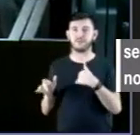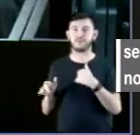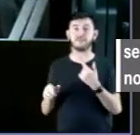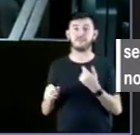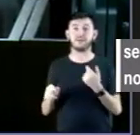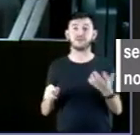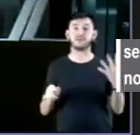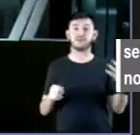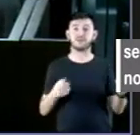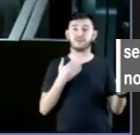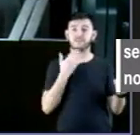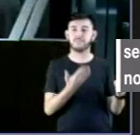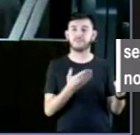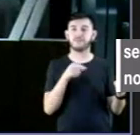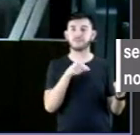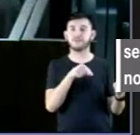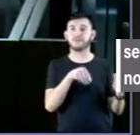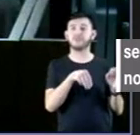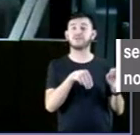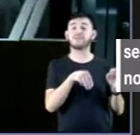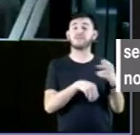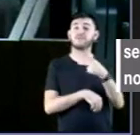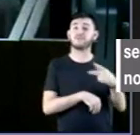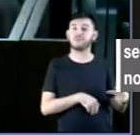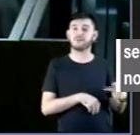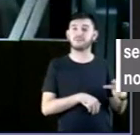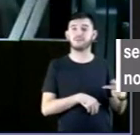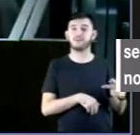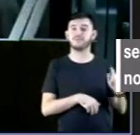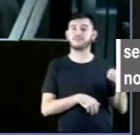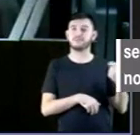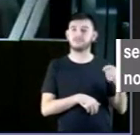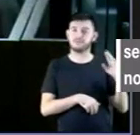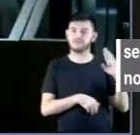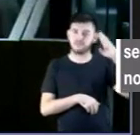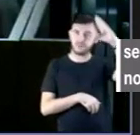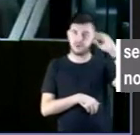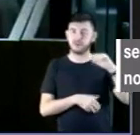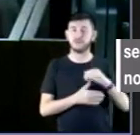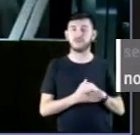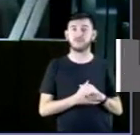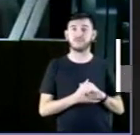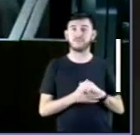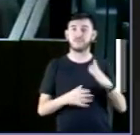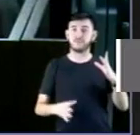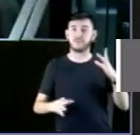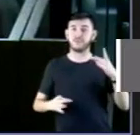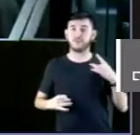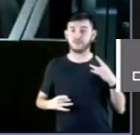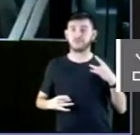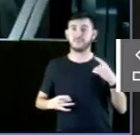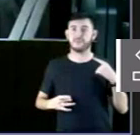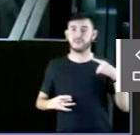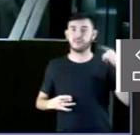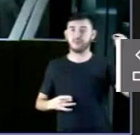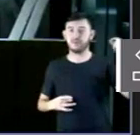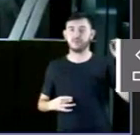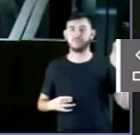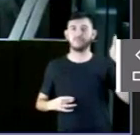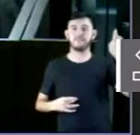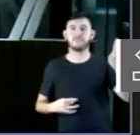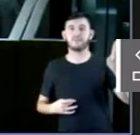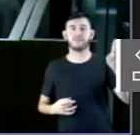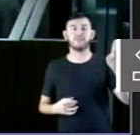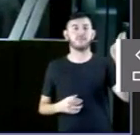da república Jair Messias bolsonaro que recentemente me nomeou para representação do Brasil